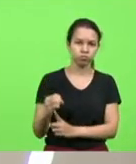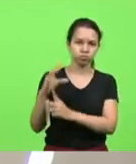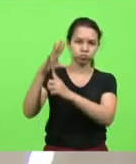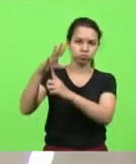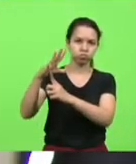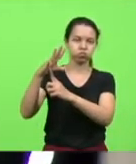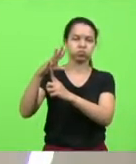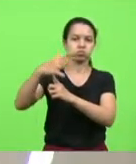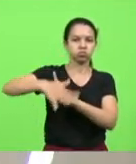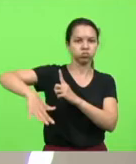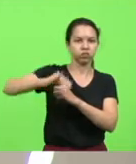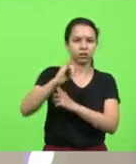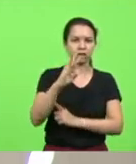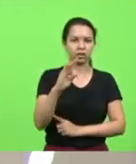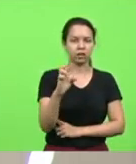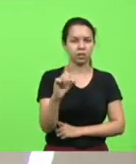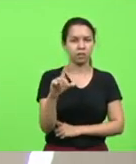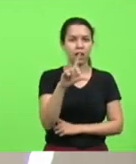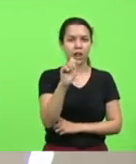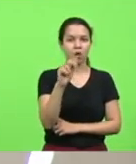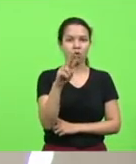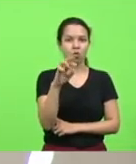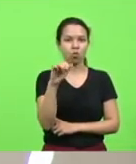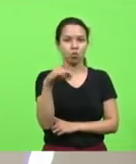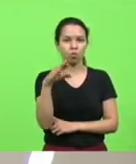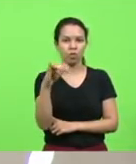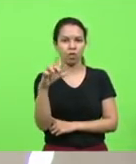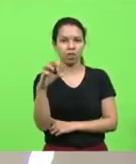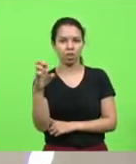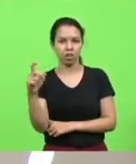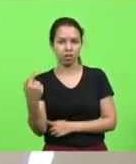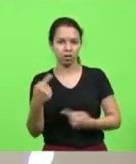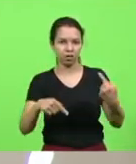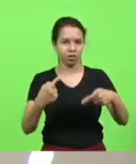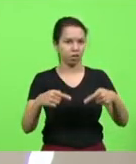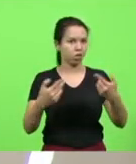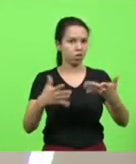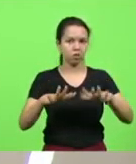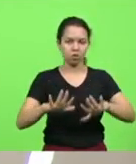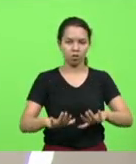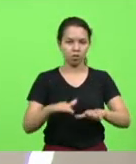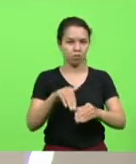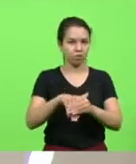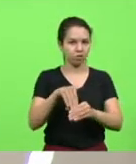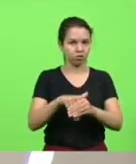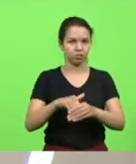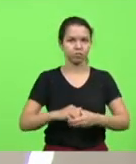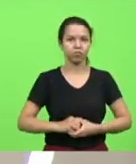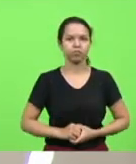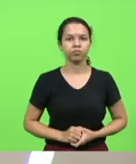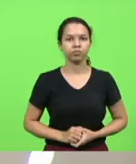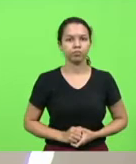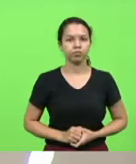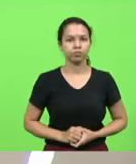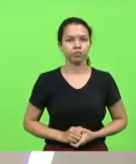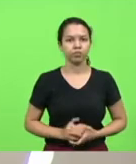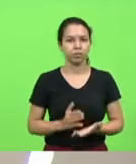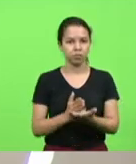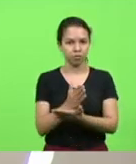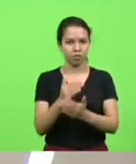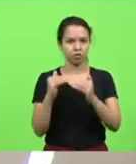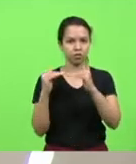Lauro Miller, em discussão. Não havendo quem queira discutir em votação, deputados que aprovam permaneçam como se encontram. Aprovado